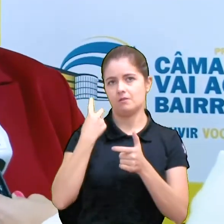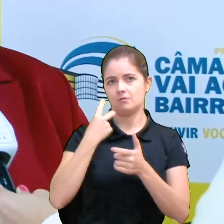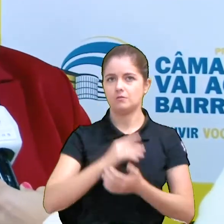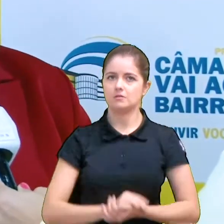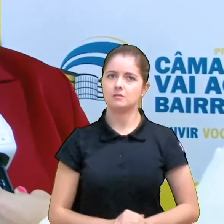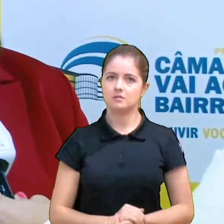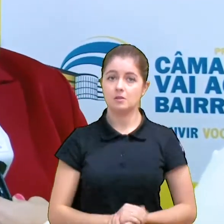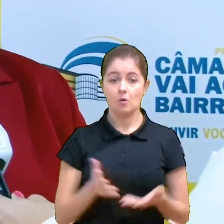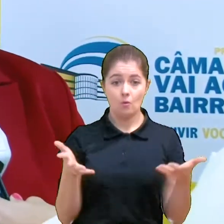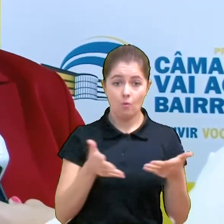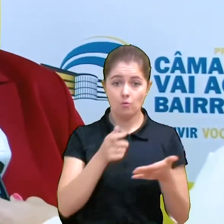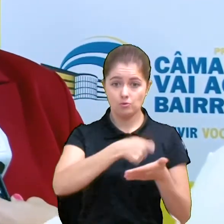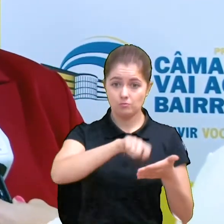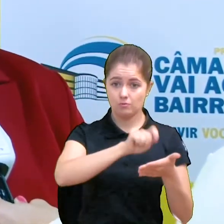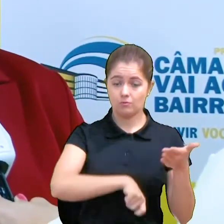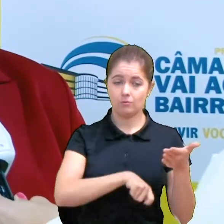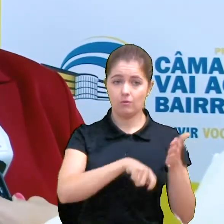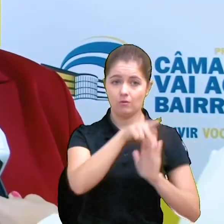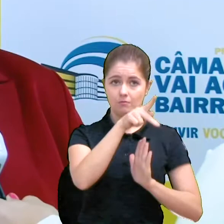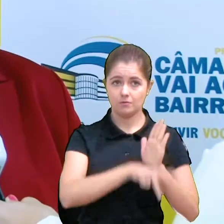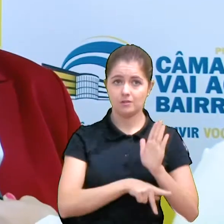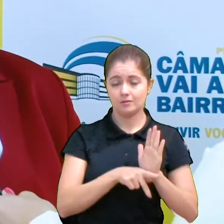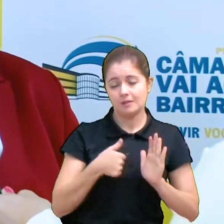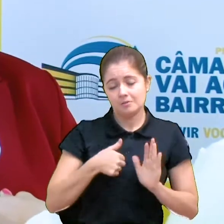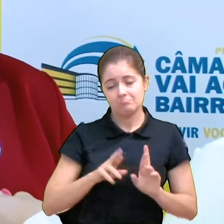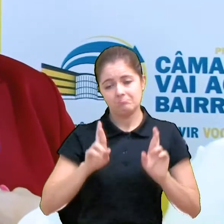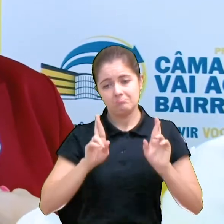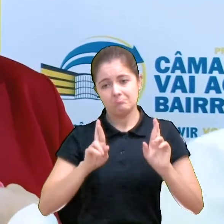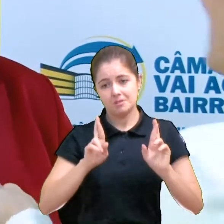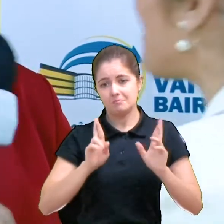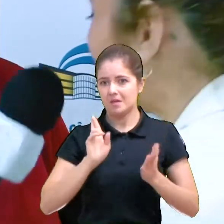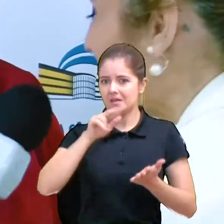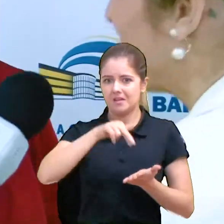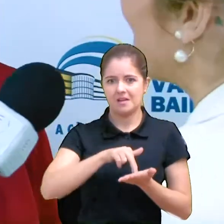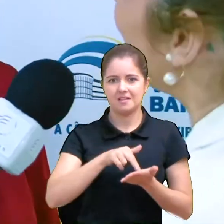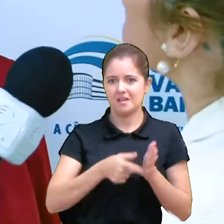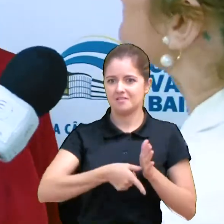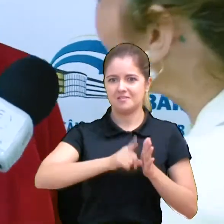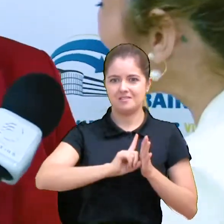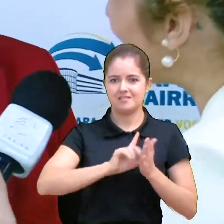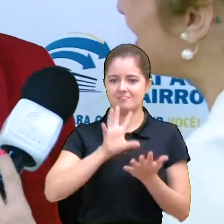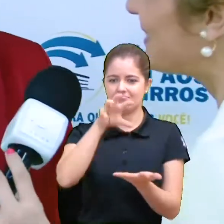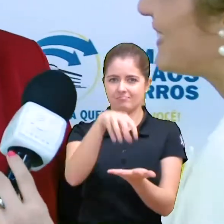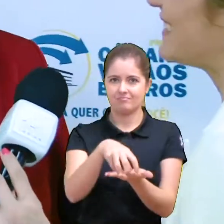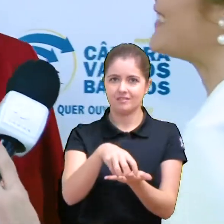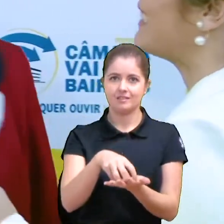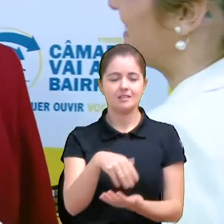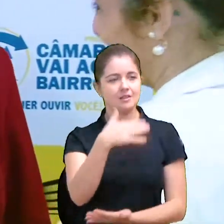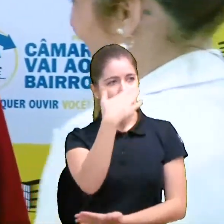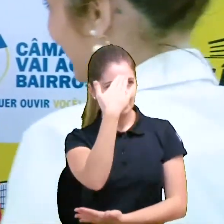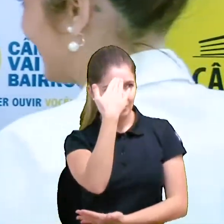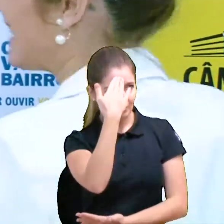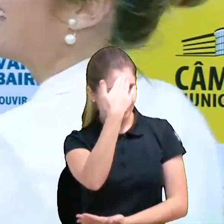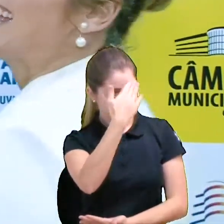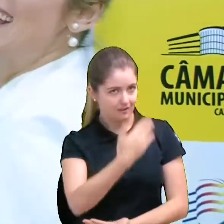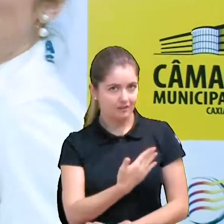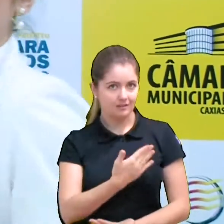hoje. Né, e espero que seja realidade o quanto antes. Com certeza. Muito obrigada, viu, vereadora? Obrigada a